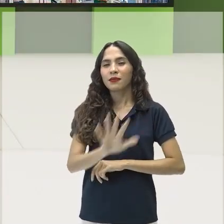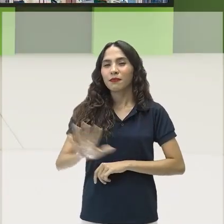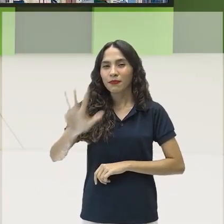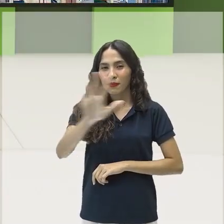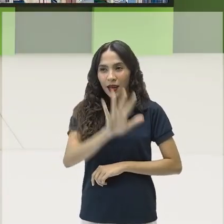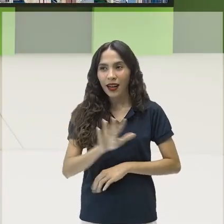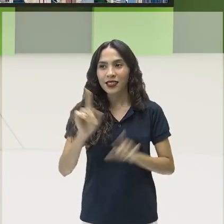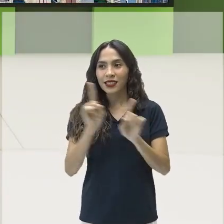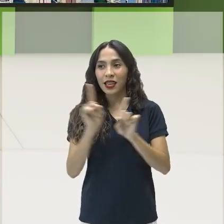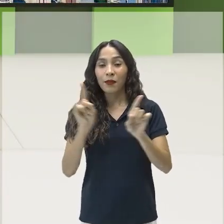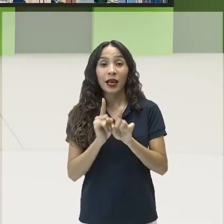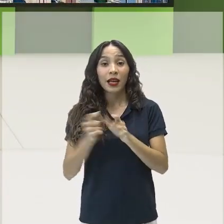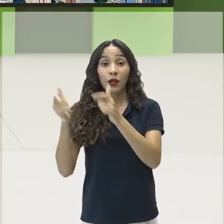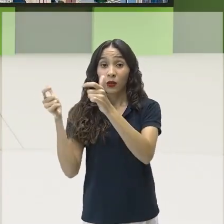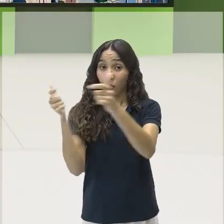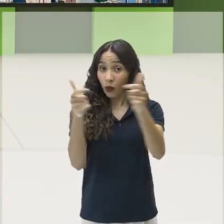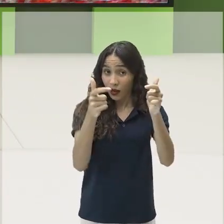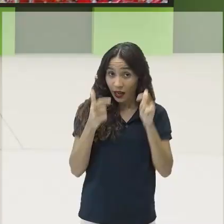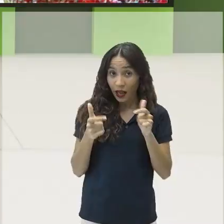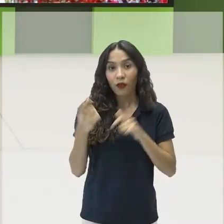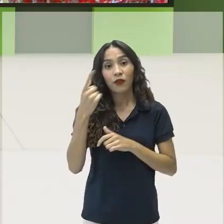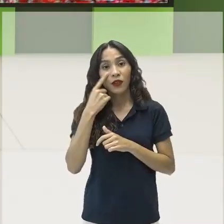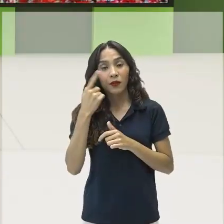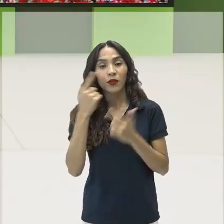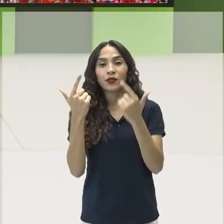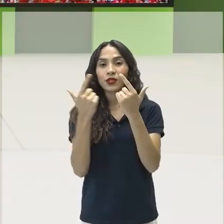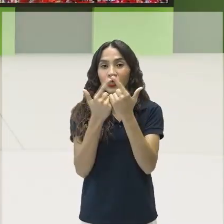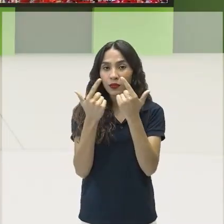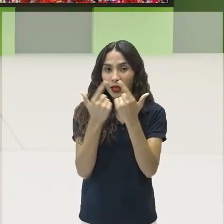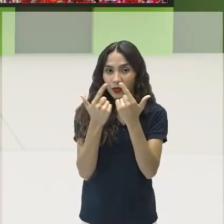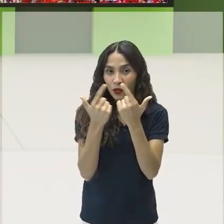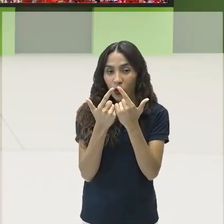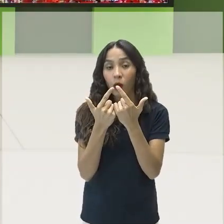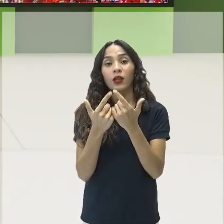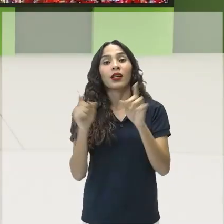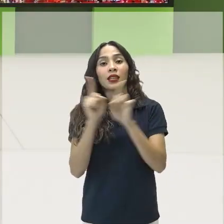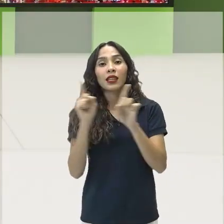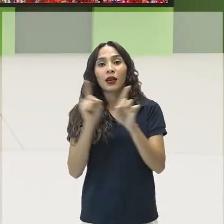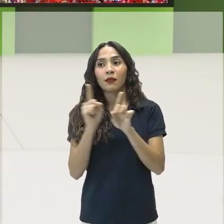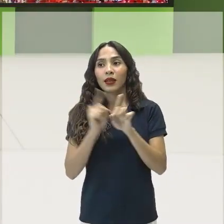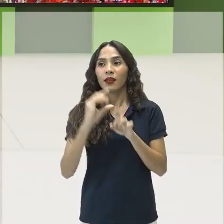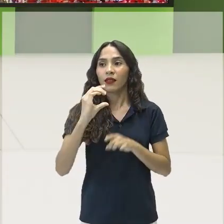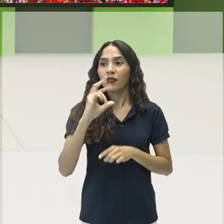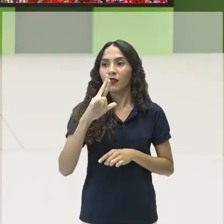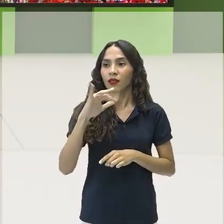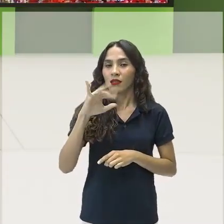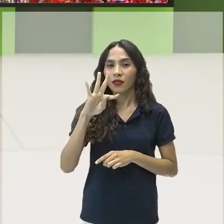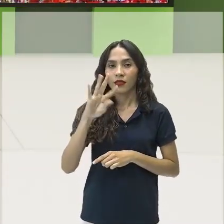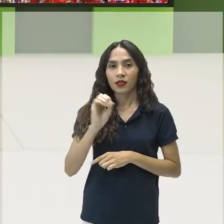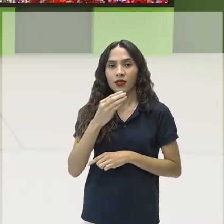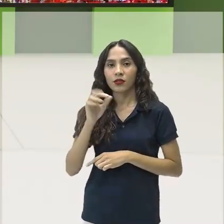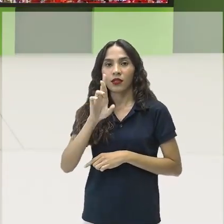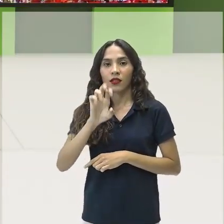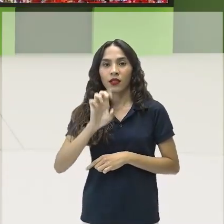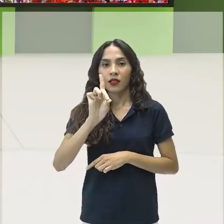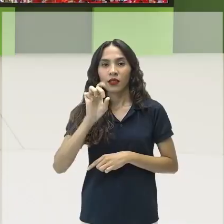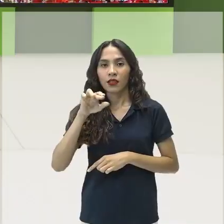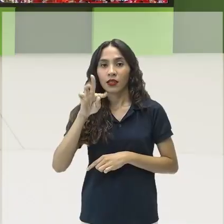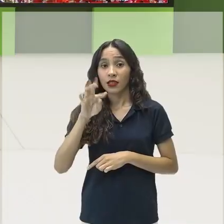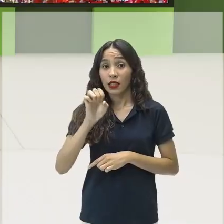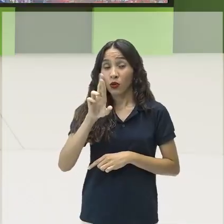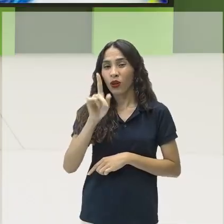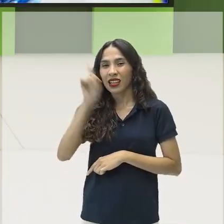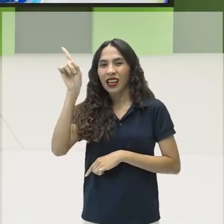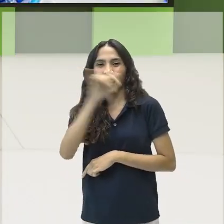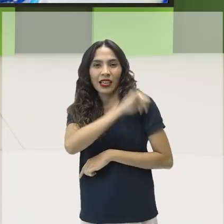imagens, diferentes lugares. Vimos o Teatro Amazonas, Cristo Redentor, que fica no Rio de Janeiro, Festival